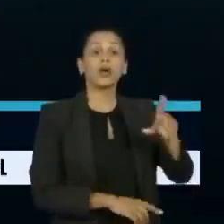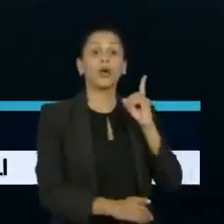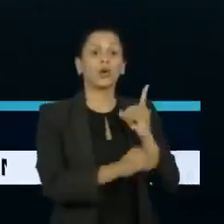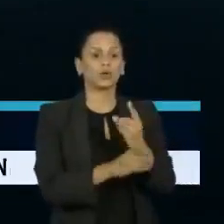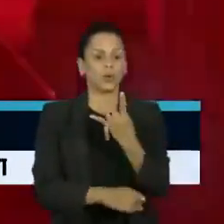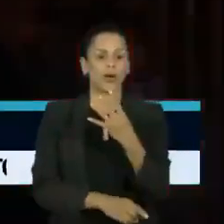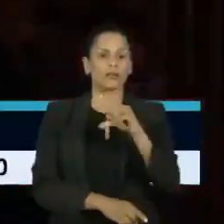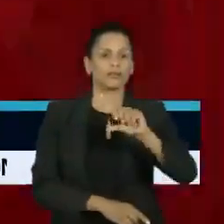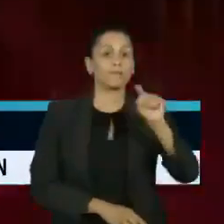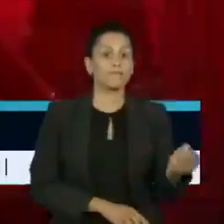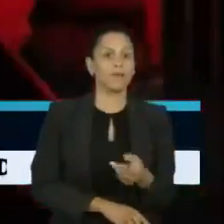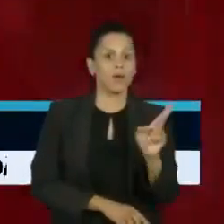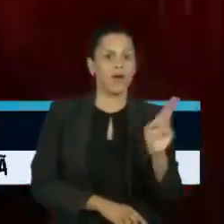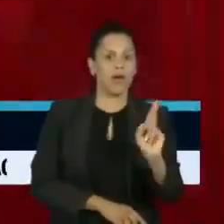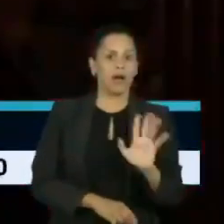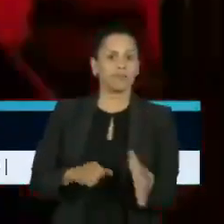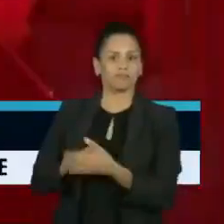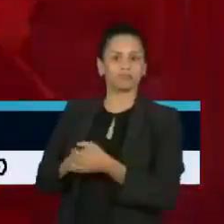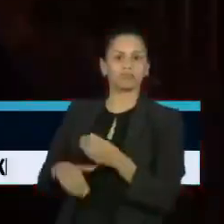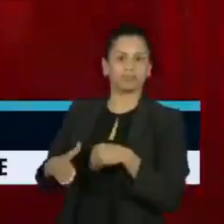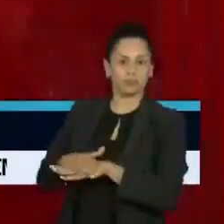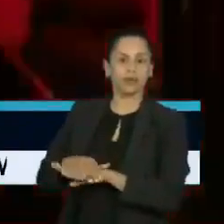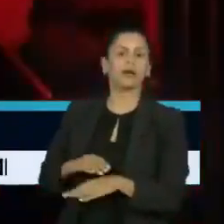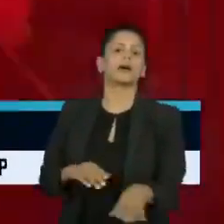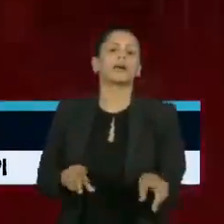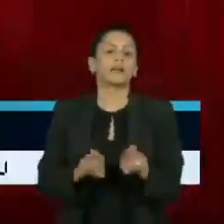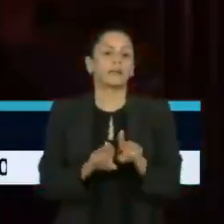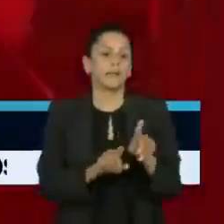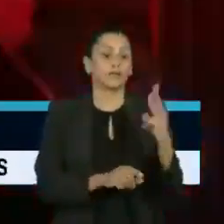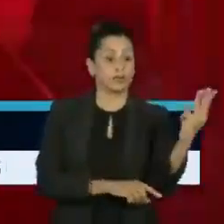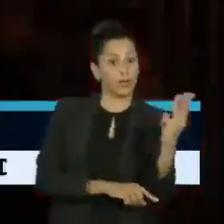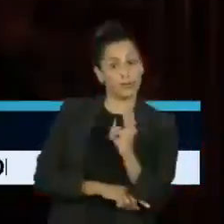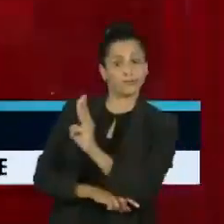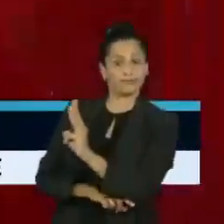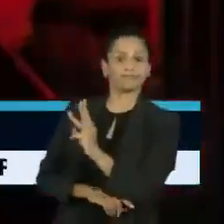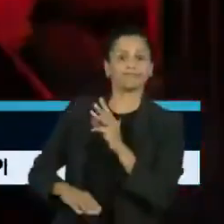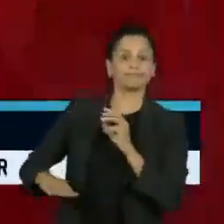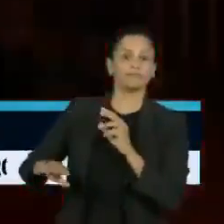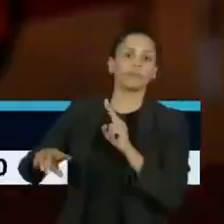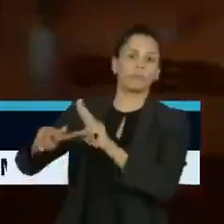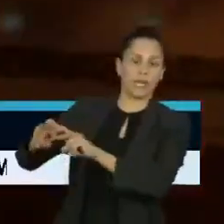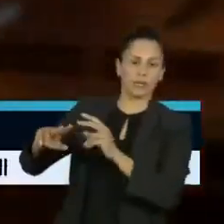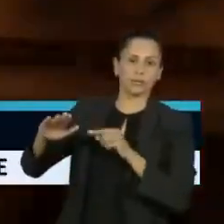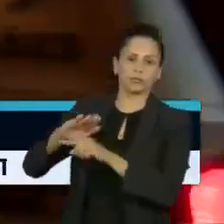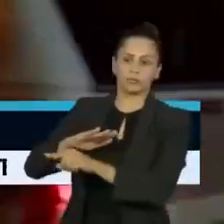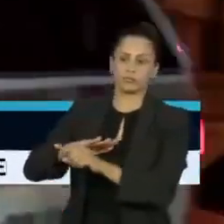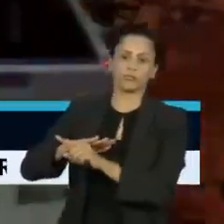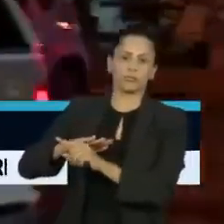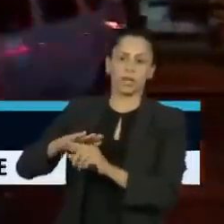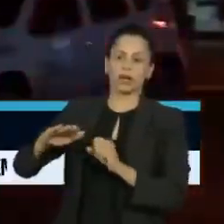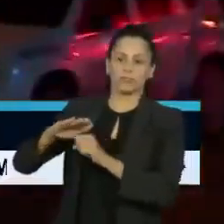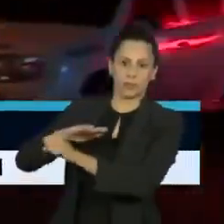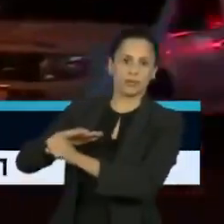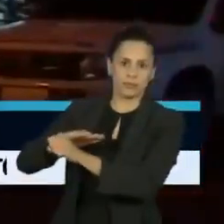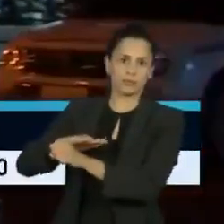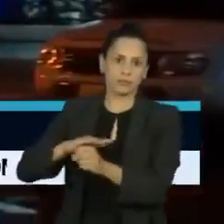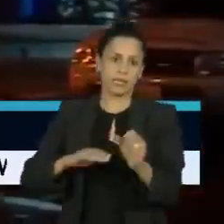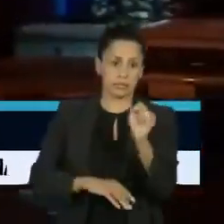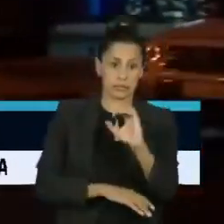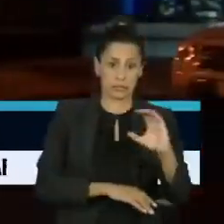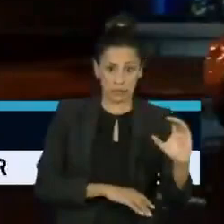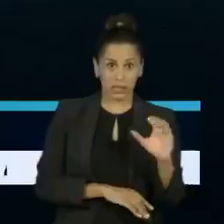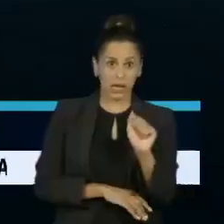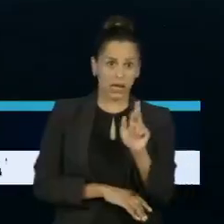R$49 mil. O trio foi encaminhado para a Divisão de Investigação Criminal da Polícia Civil de Araranguá, em Santa Catarina, onde corre